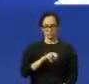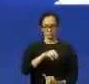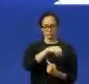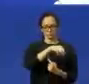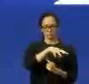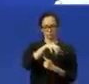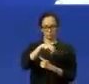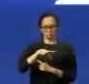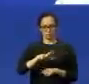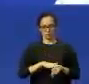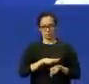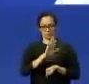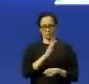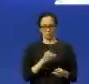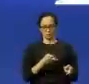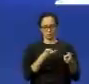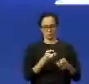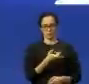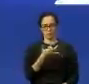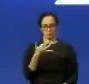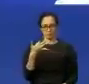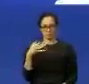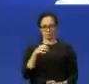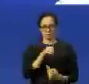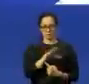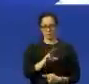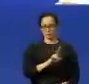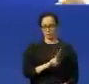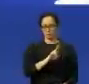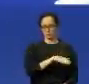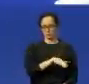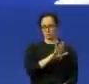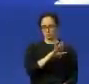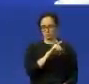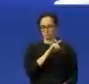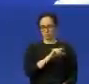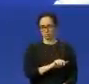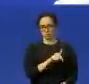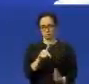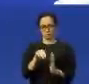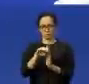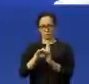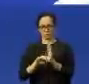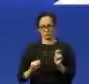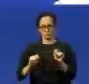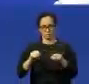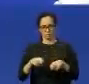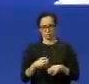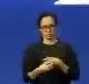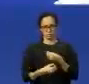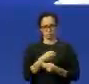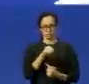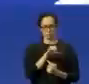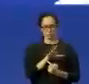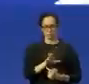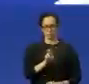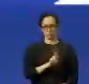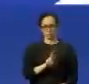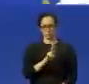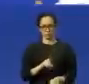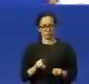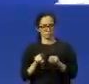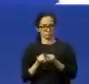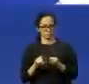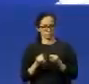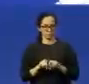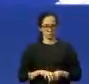tem maior espectro de intensidade na luz visível e menor intensidade de infravermelho e, no caso, ultravioleta,